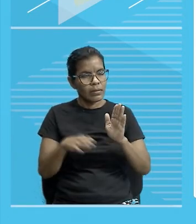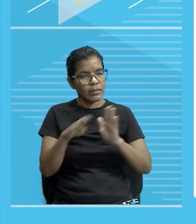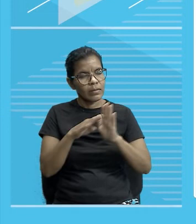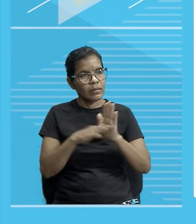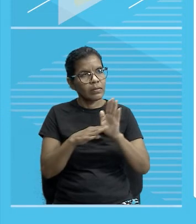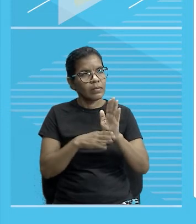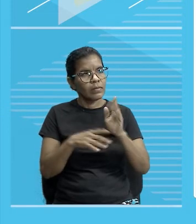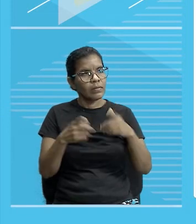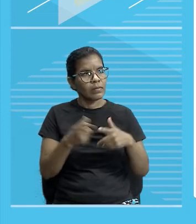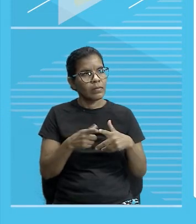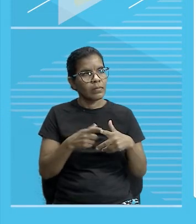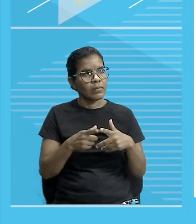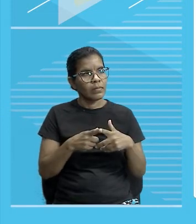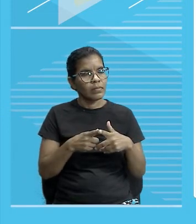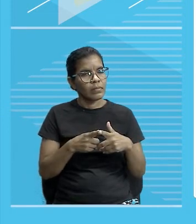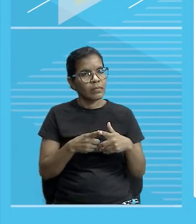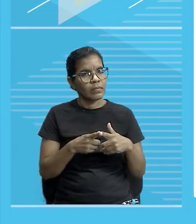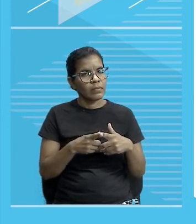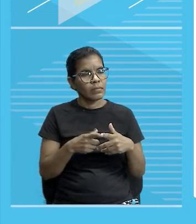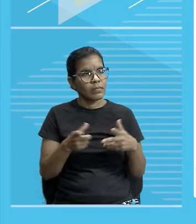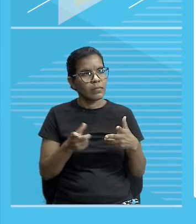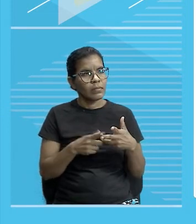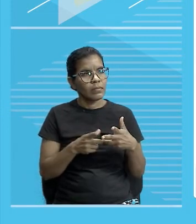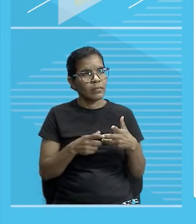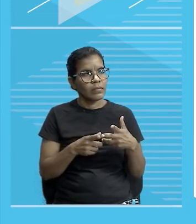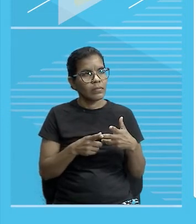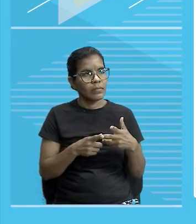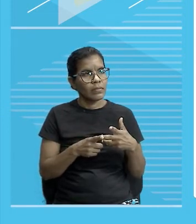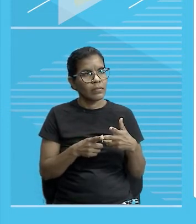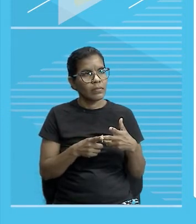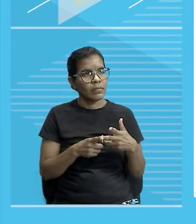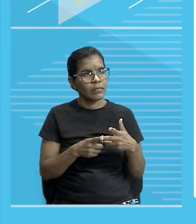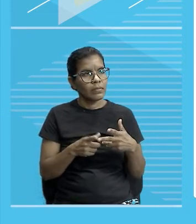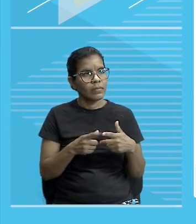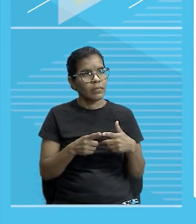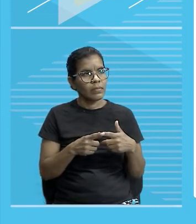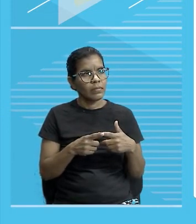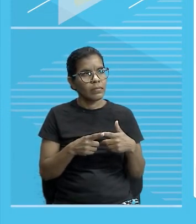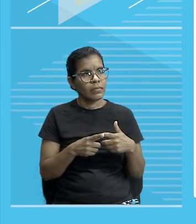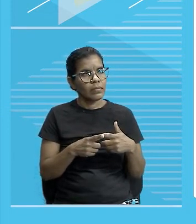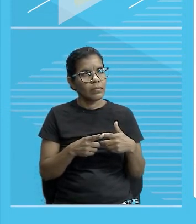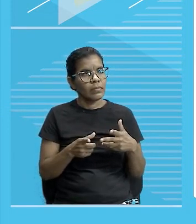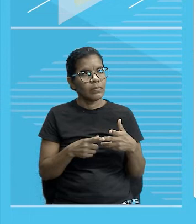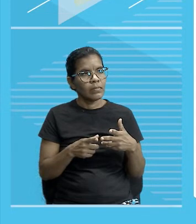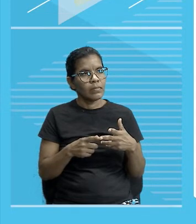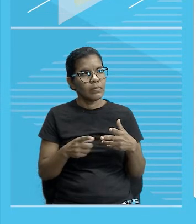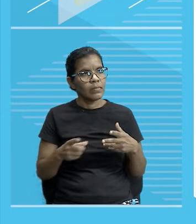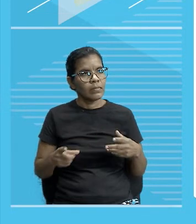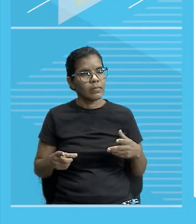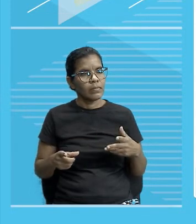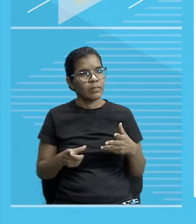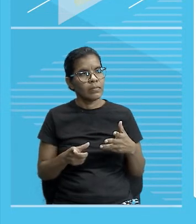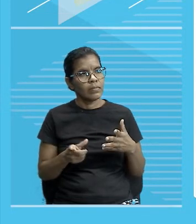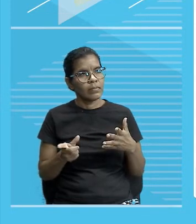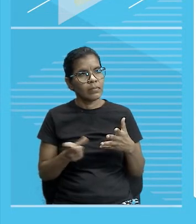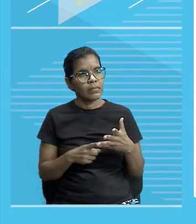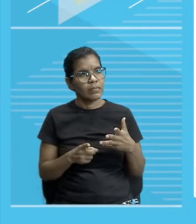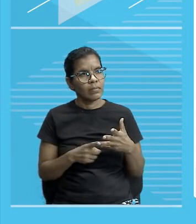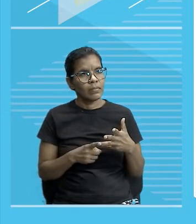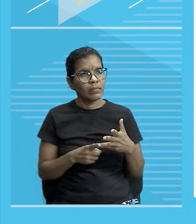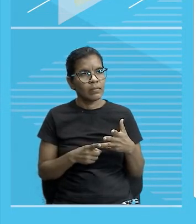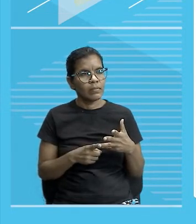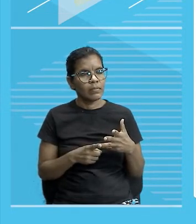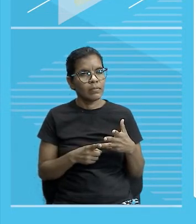métodos denominados procedimentos dinheiro denominado orçamento